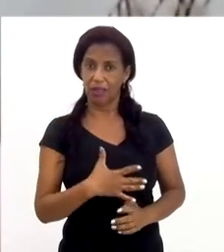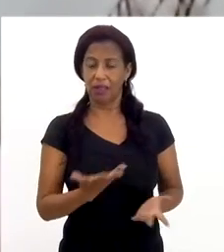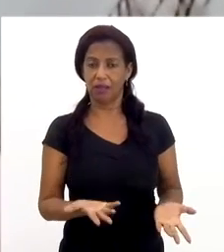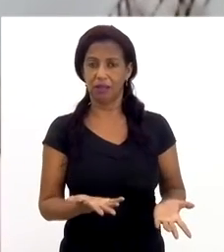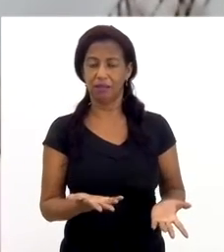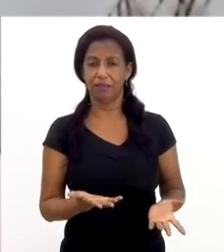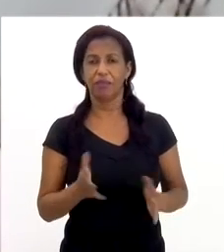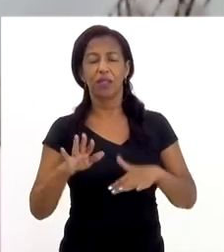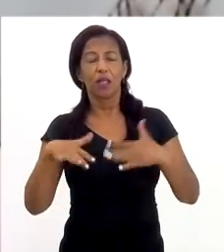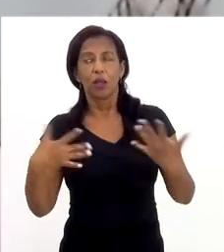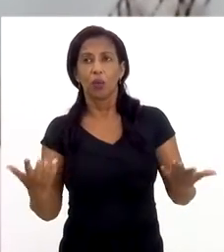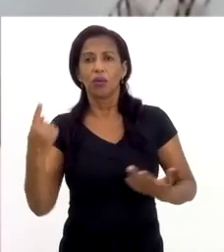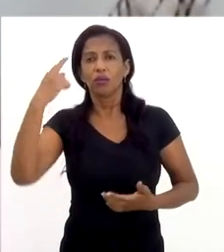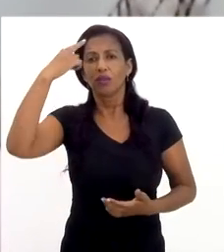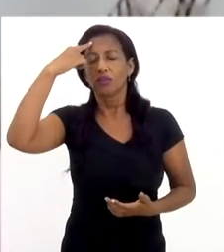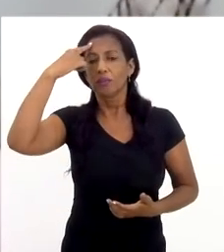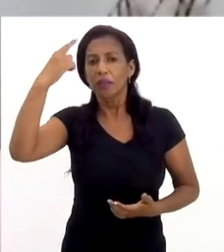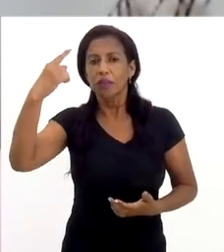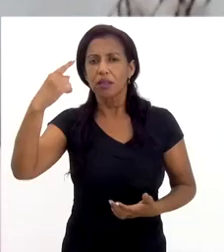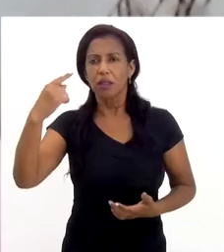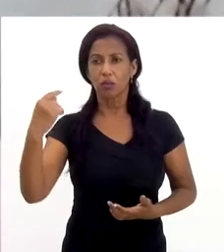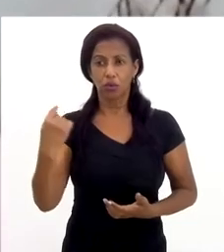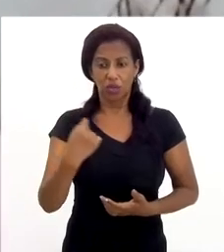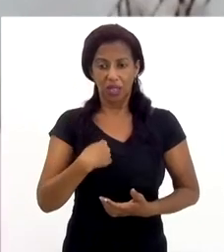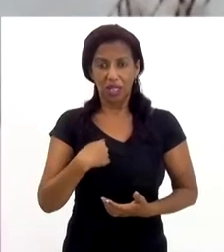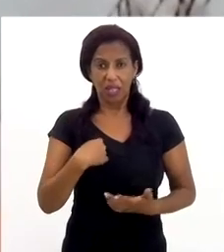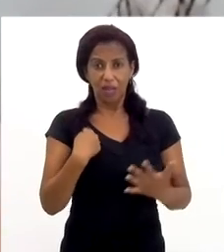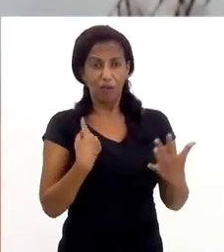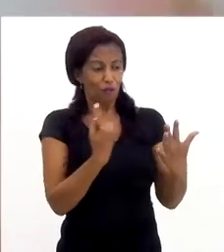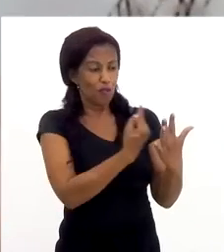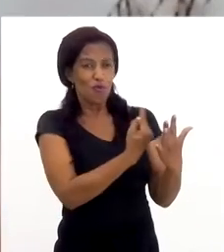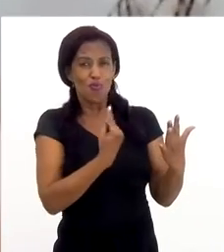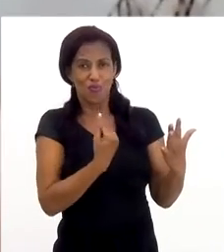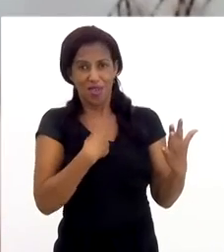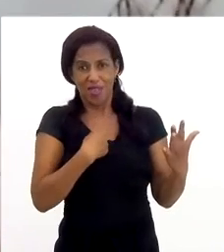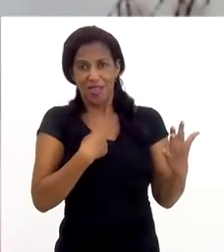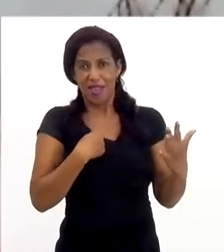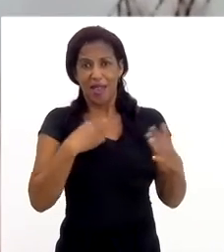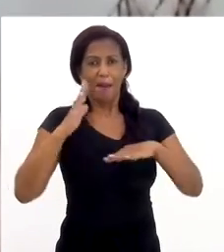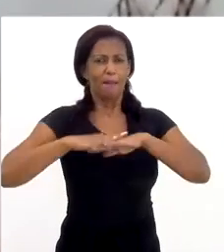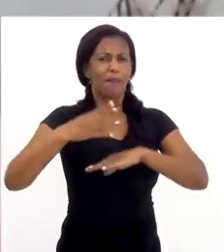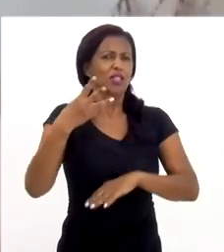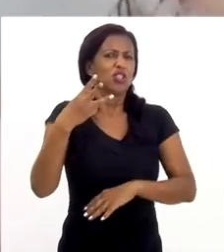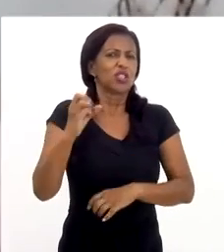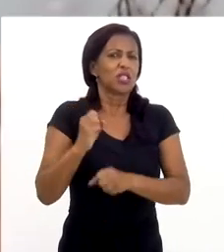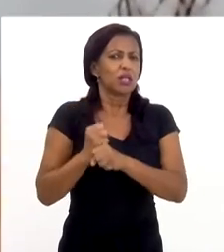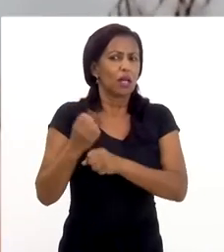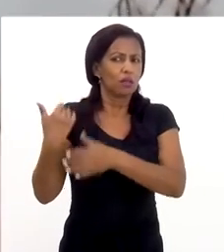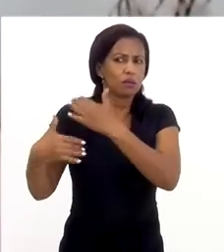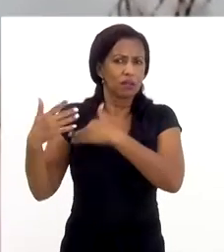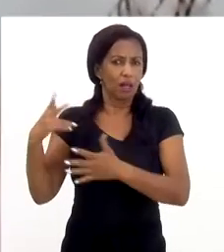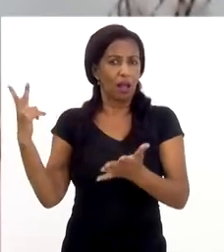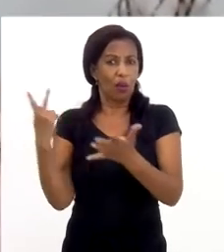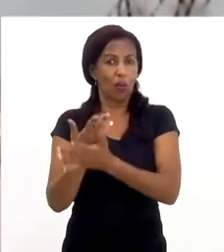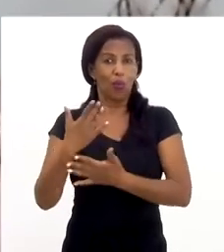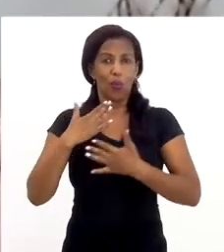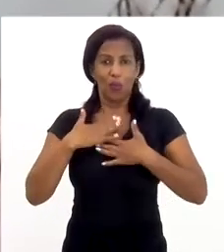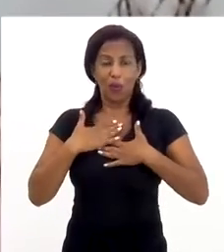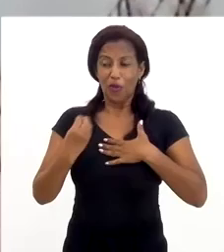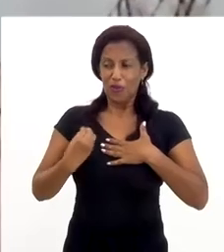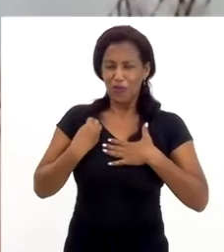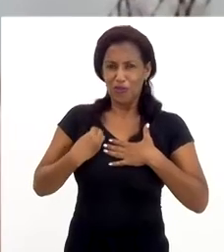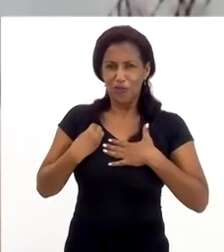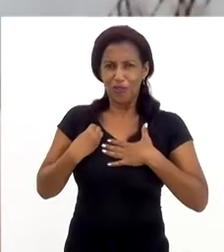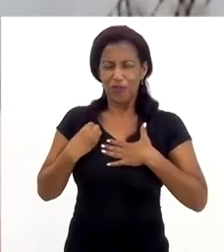ter sido Abusada e quando Nós pensamos e eu fui uma dessas meninas há mais de 30 anos atrás